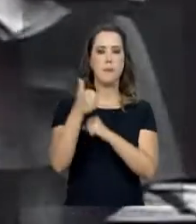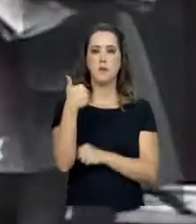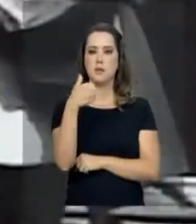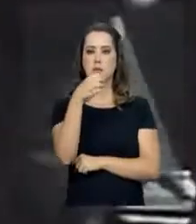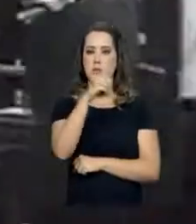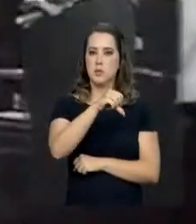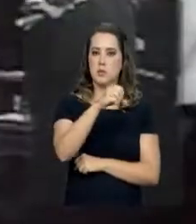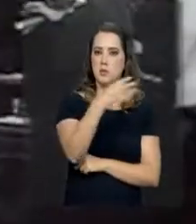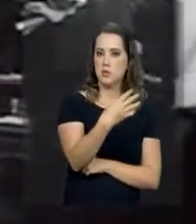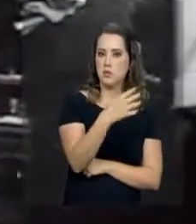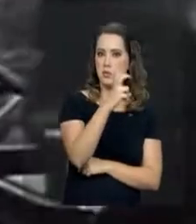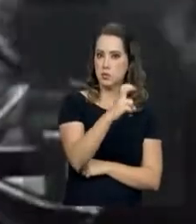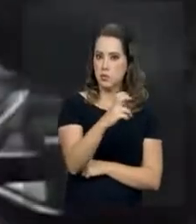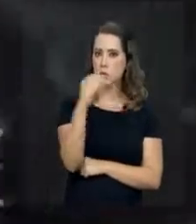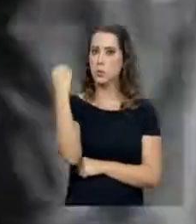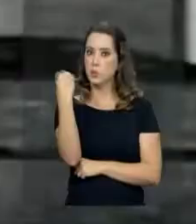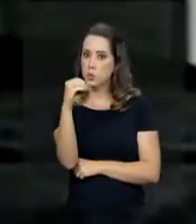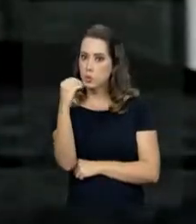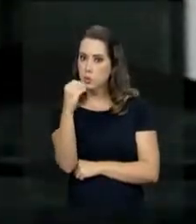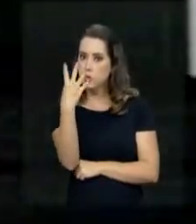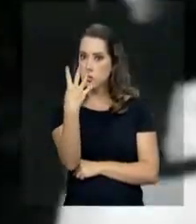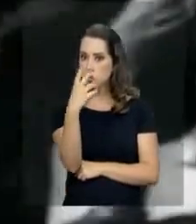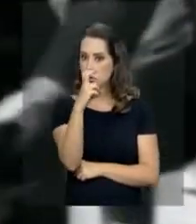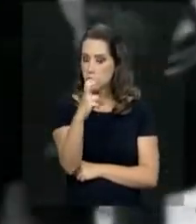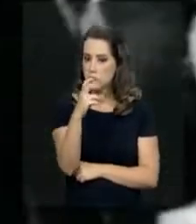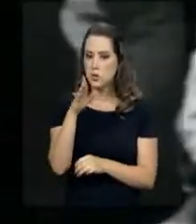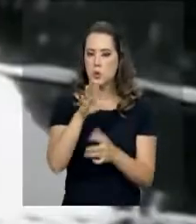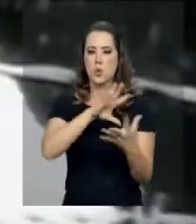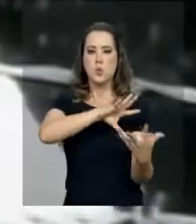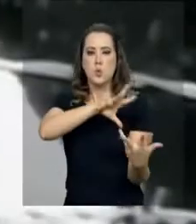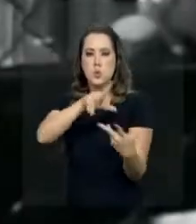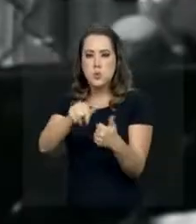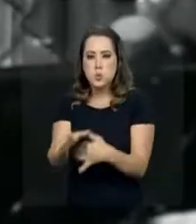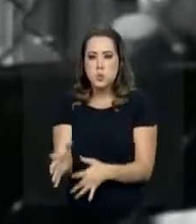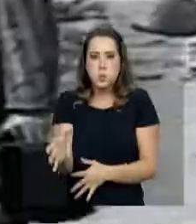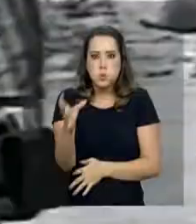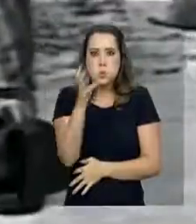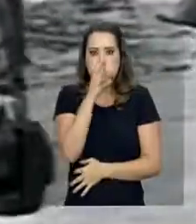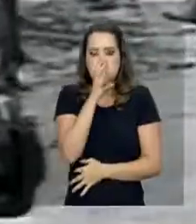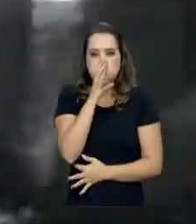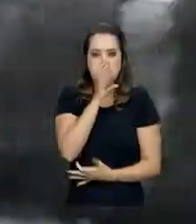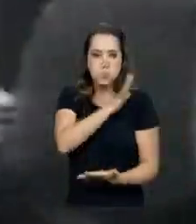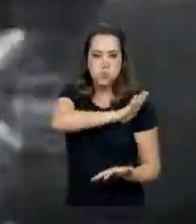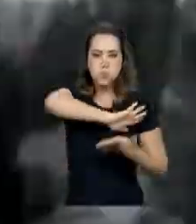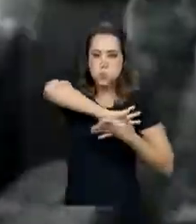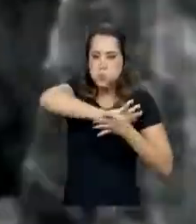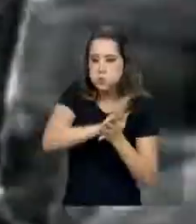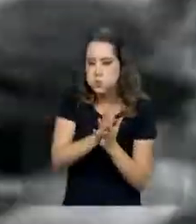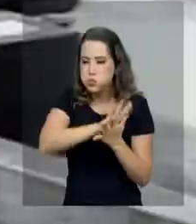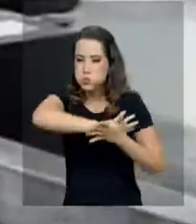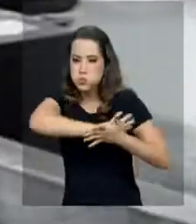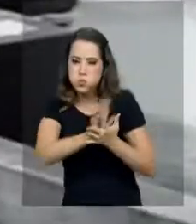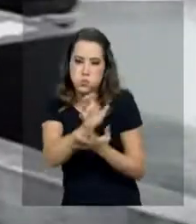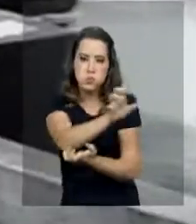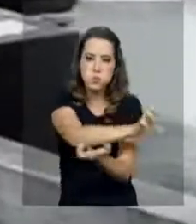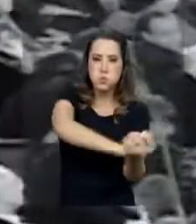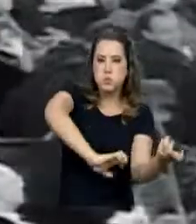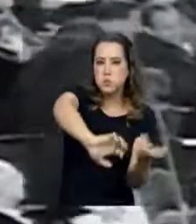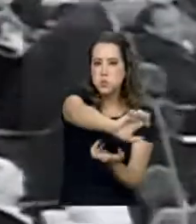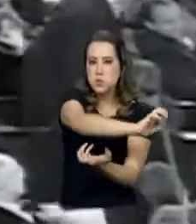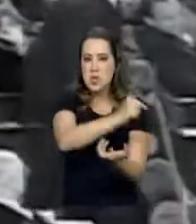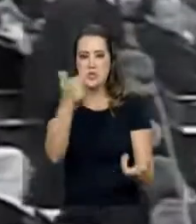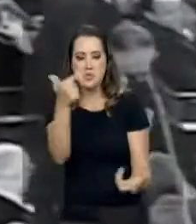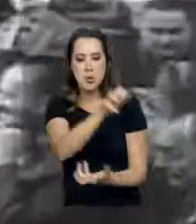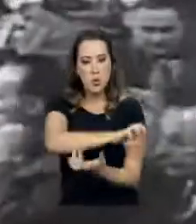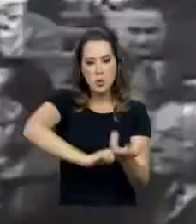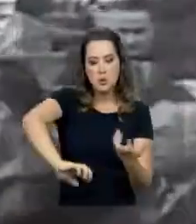1945, outubro de 45. O mundo ainda em choque com o horror da Segunda Guerra Mundial. Foi neste momento que